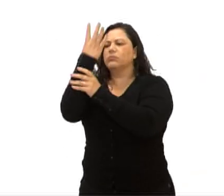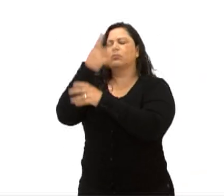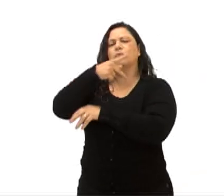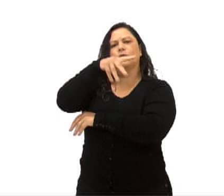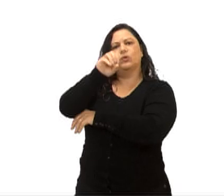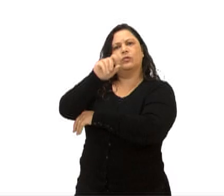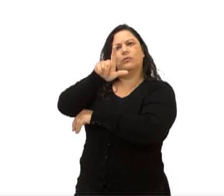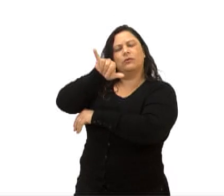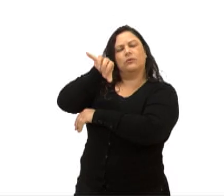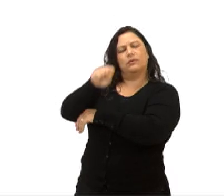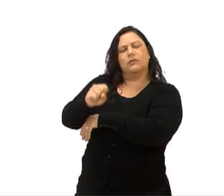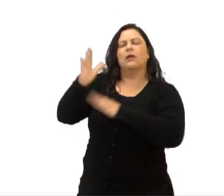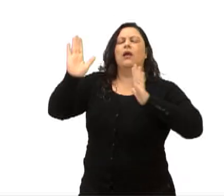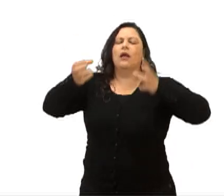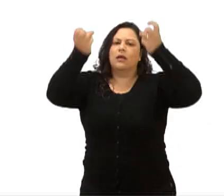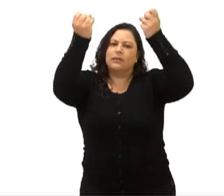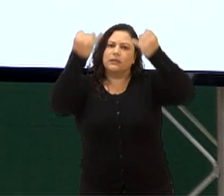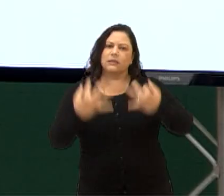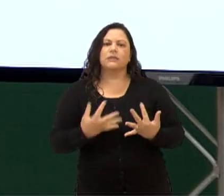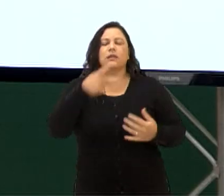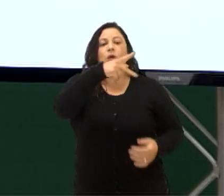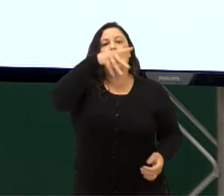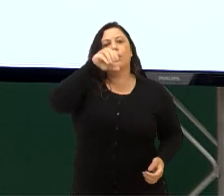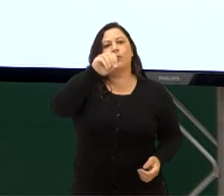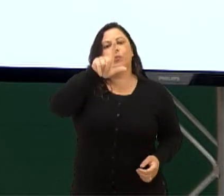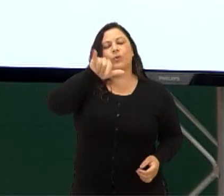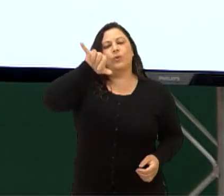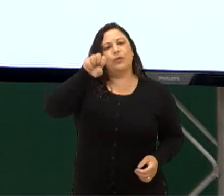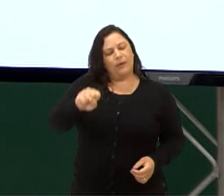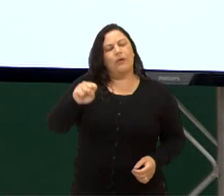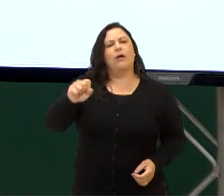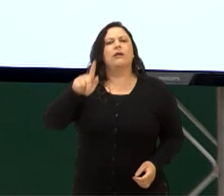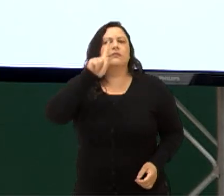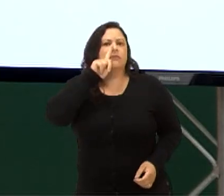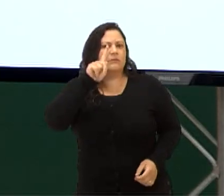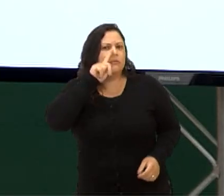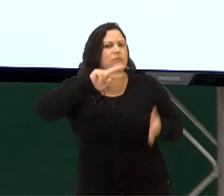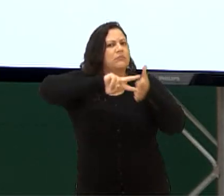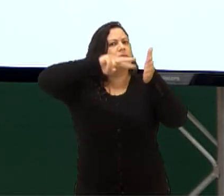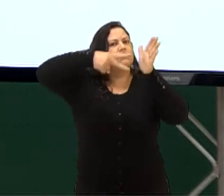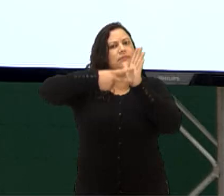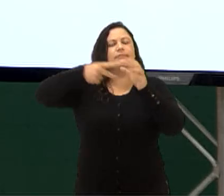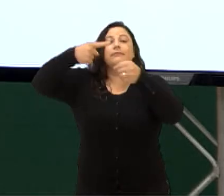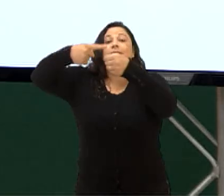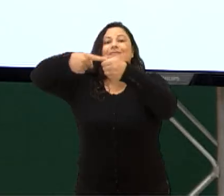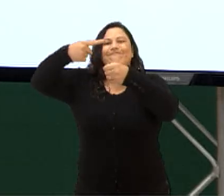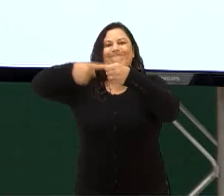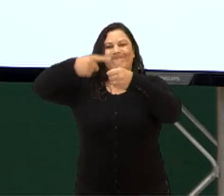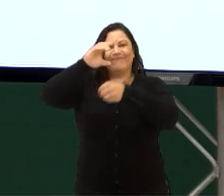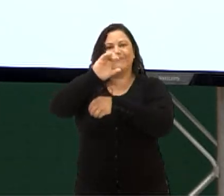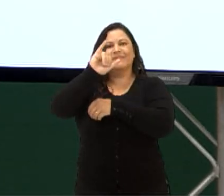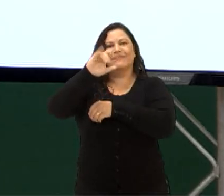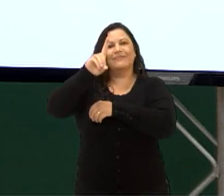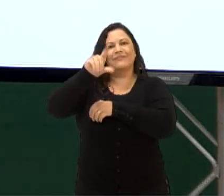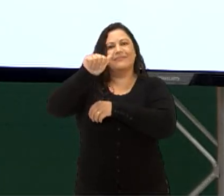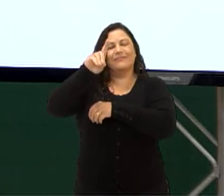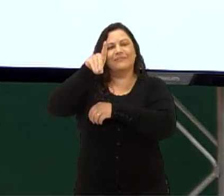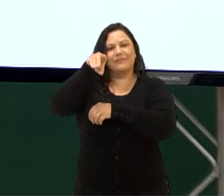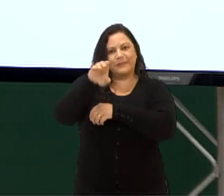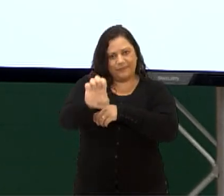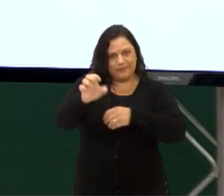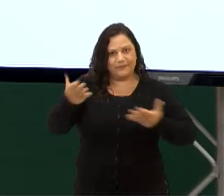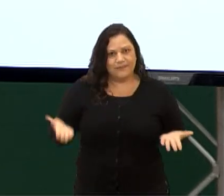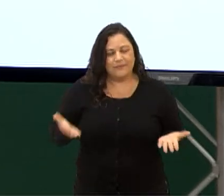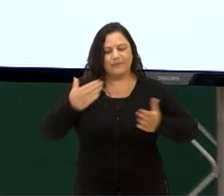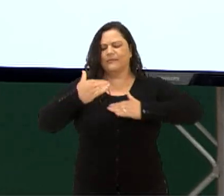falar no slide anterior ali que a palavra polis, lá em grego, significa cidade, tá? Então a gente vai começar a desenvolver